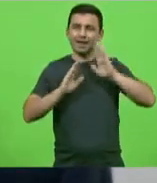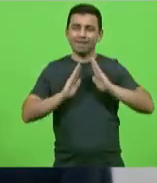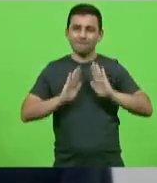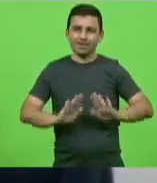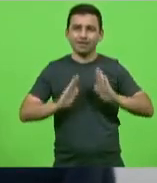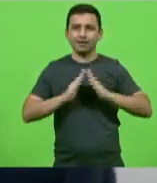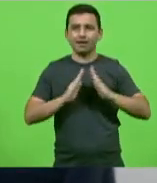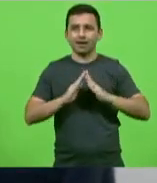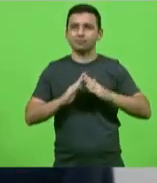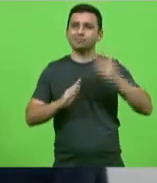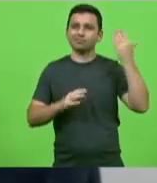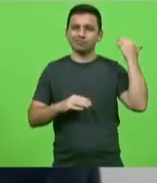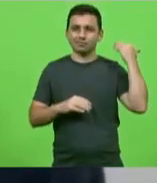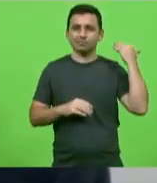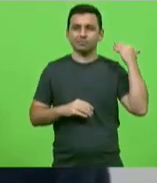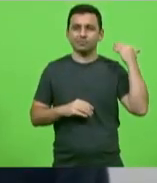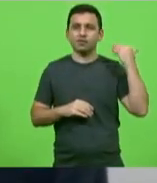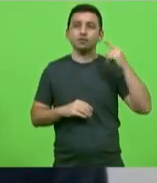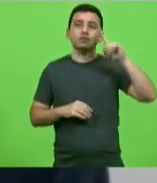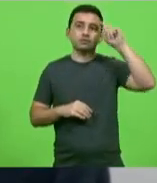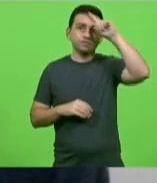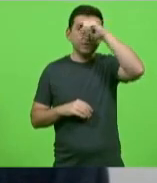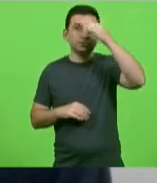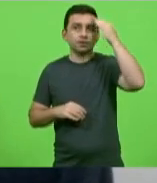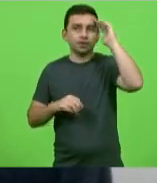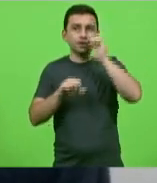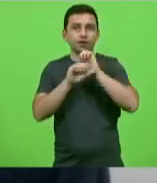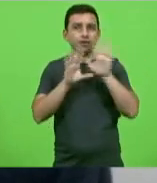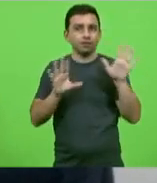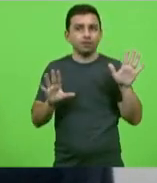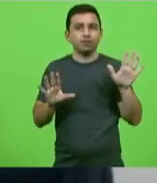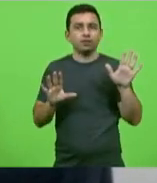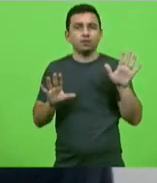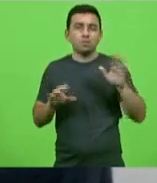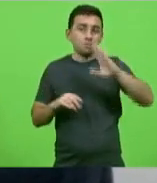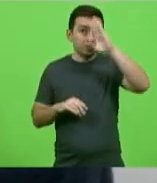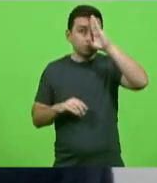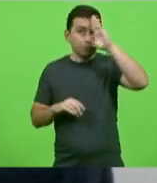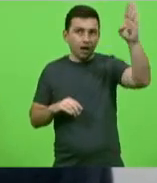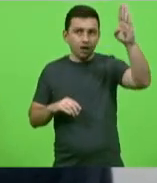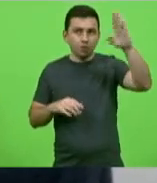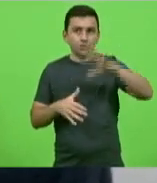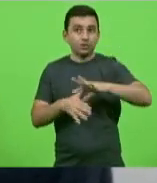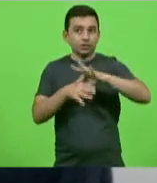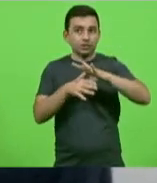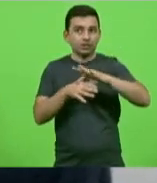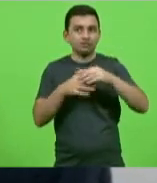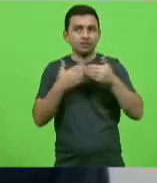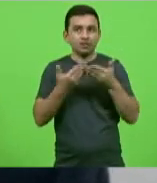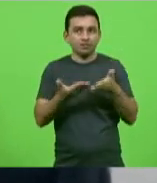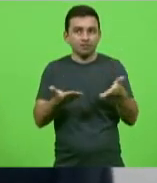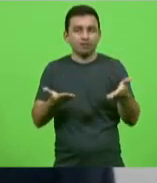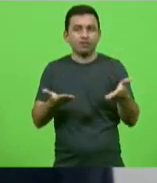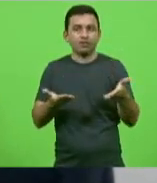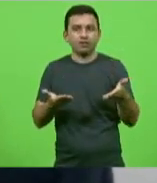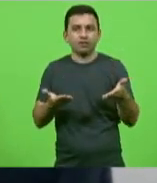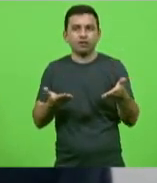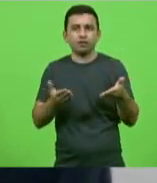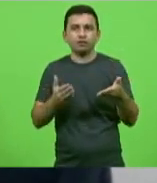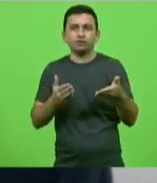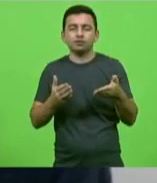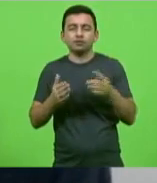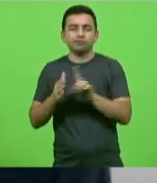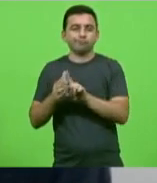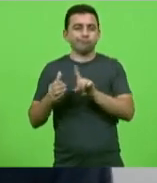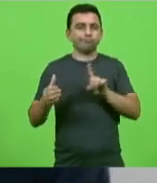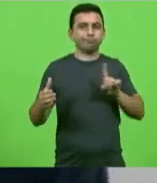Sendo assim, difícil compreender que seu principal líder estivesse, naquela ocasião, retirado da